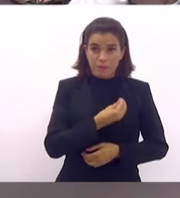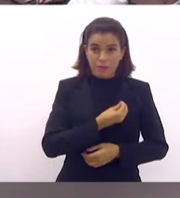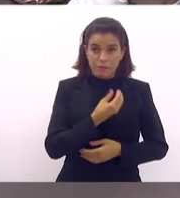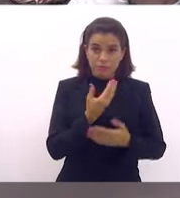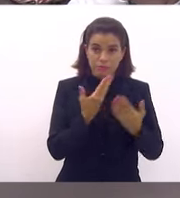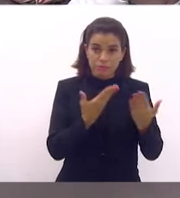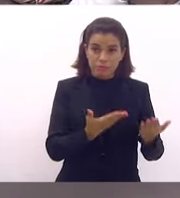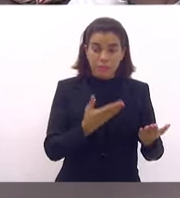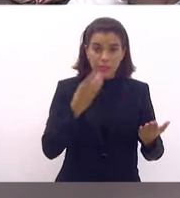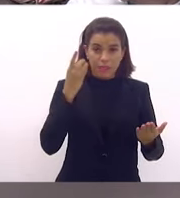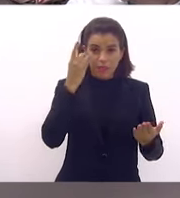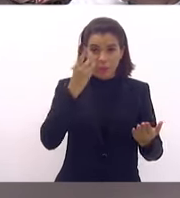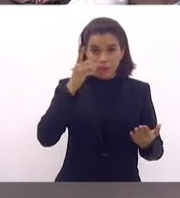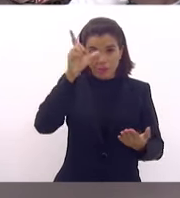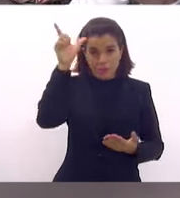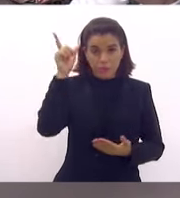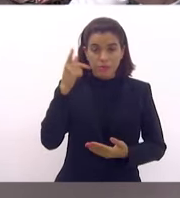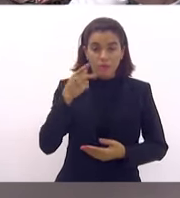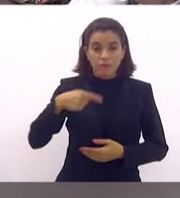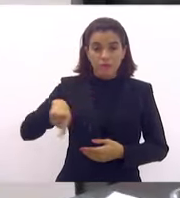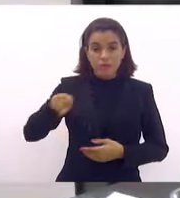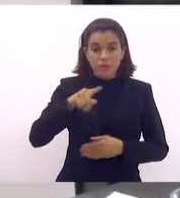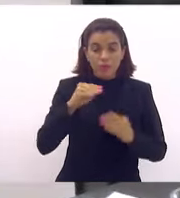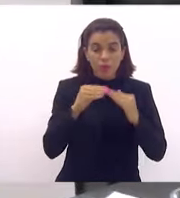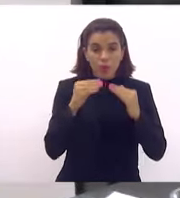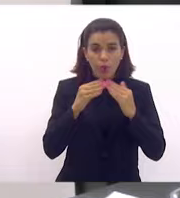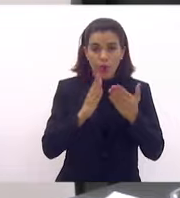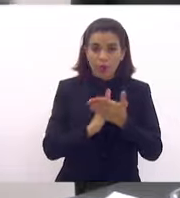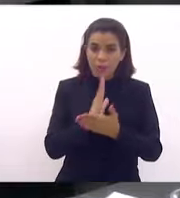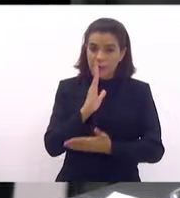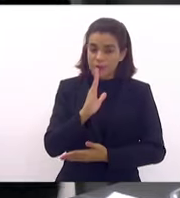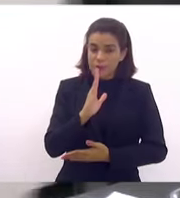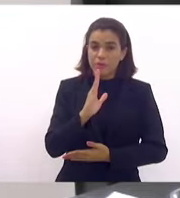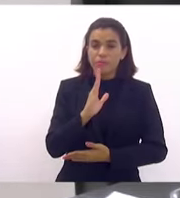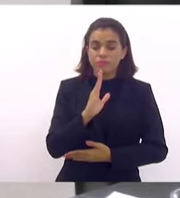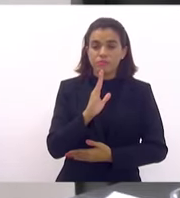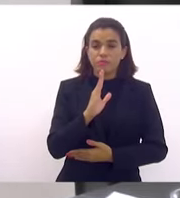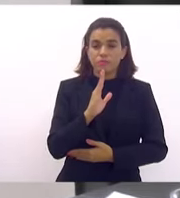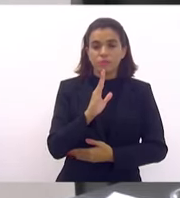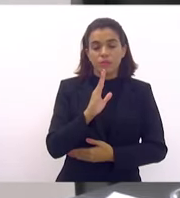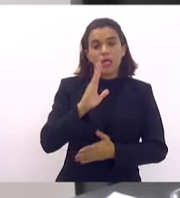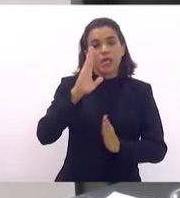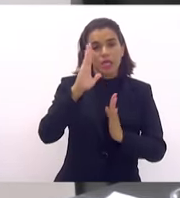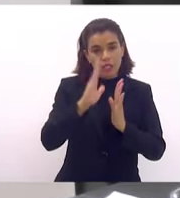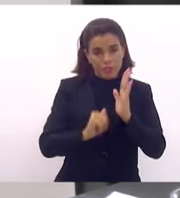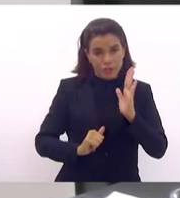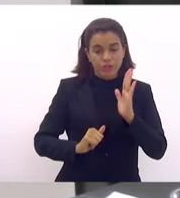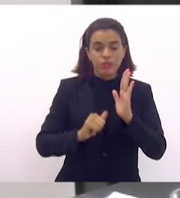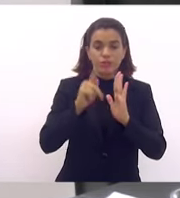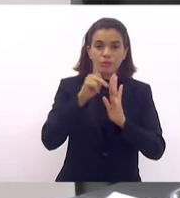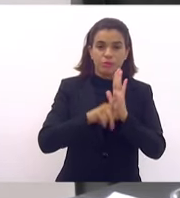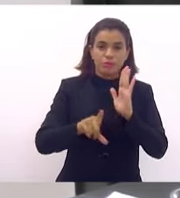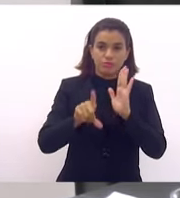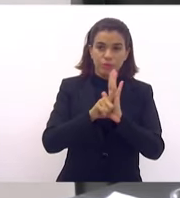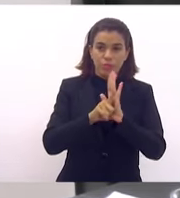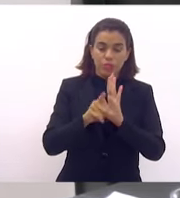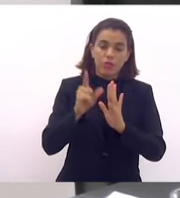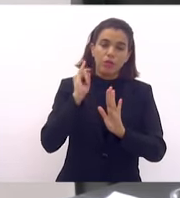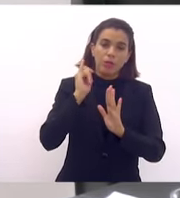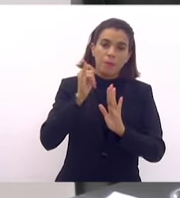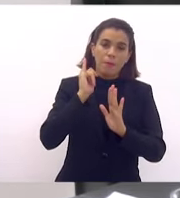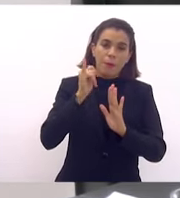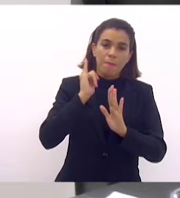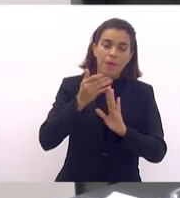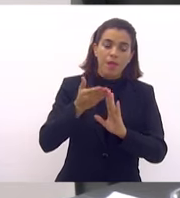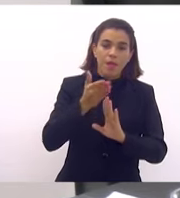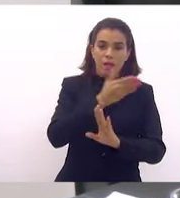presença ainda do deputado Luiz Paulo, os senhores que aprovam a votação em bloco, permaneçam como estão, aprovado, retirados os projetos que eu cantei anteriormente, e